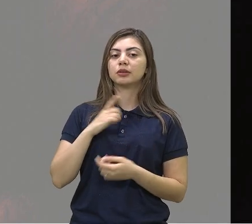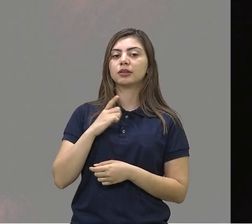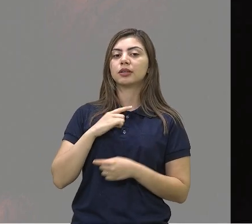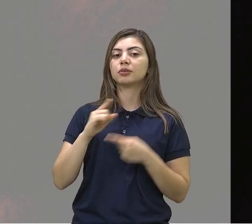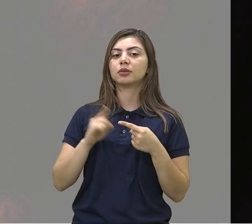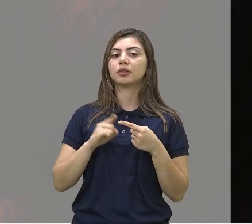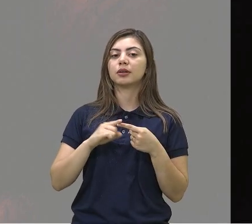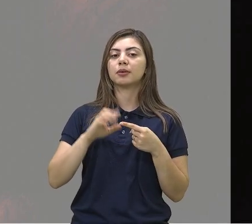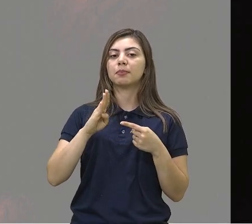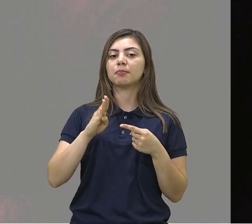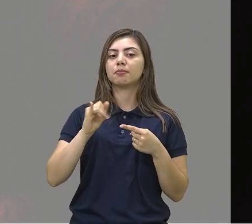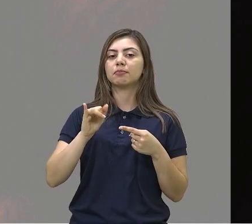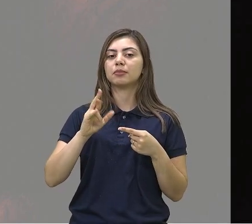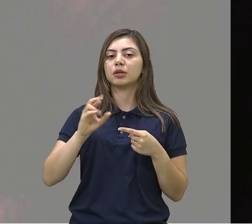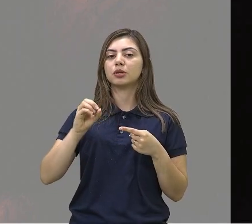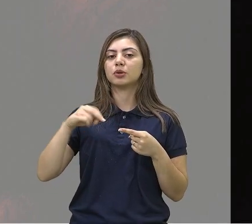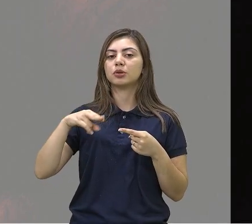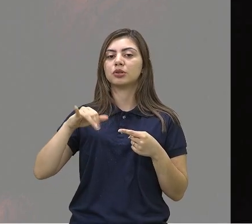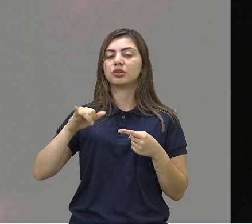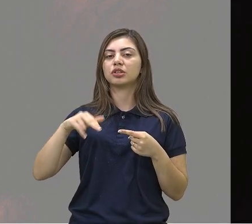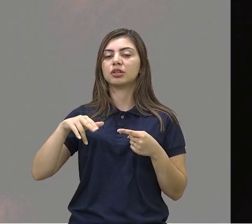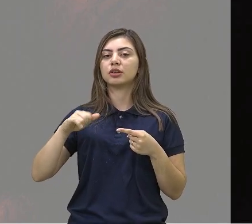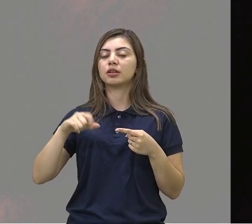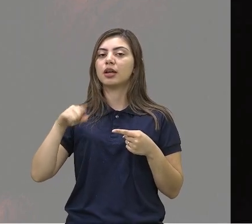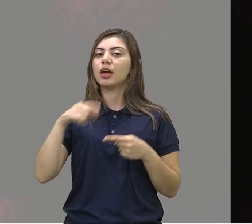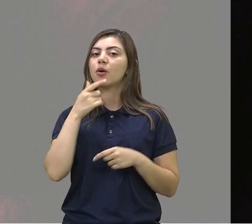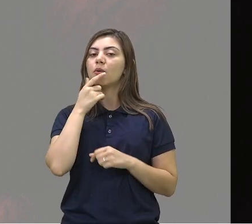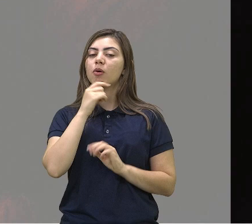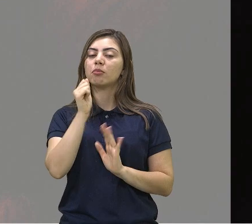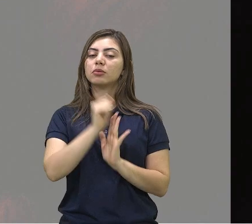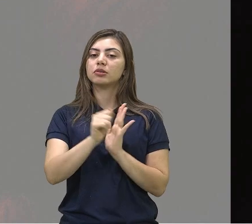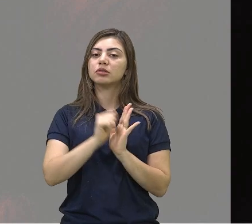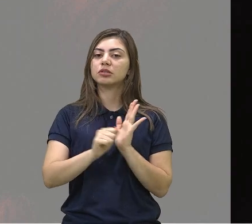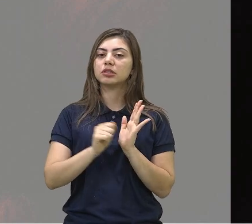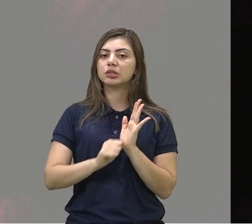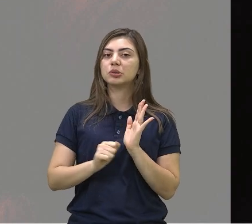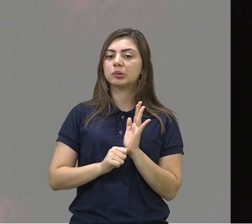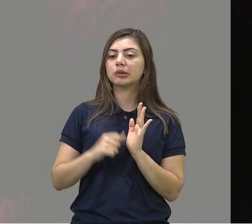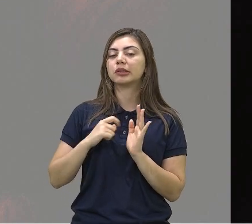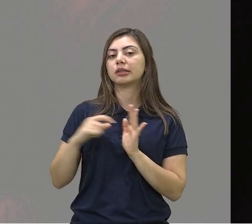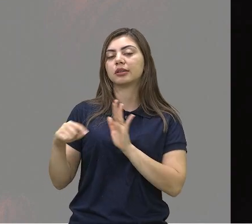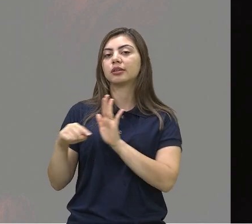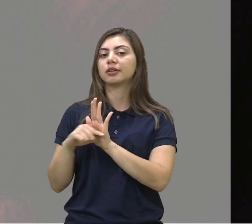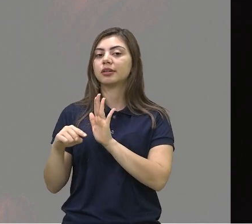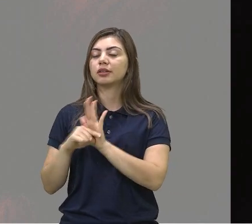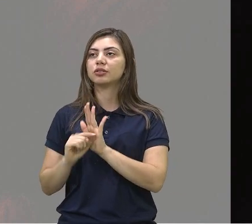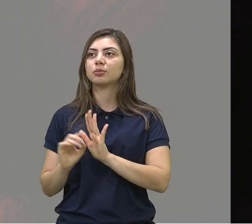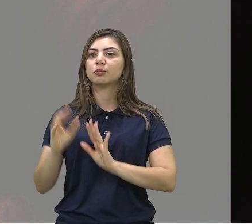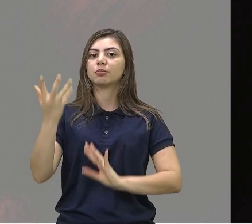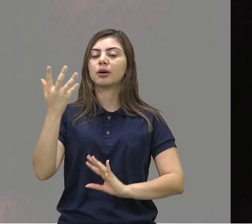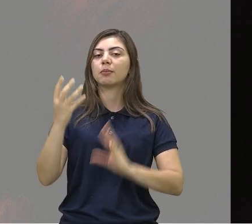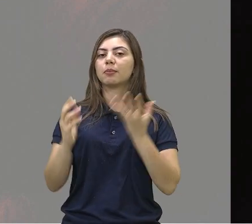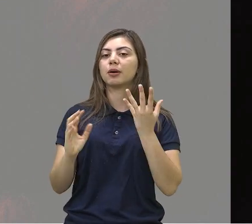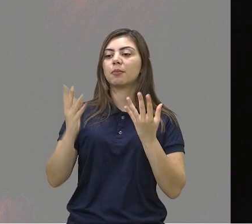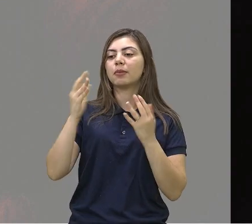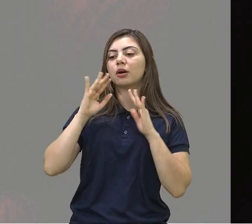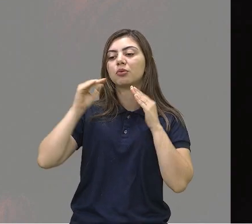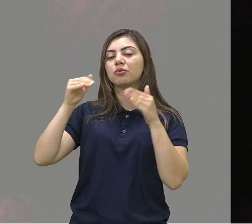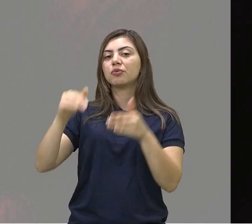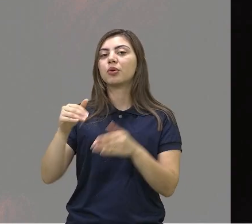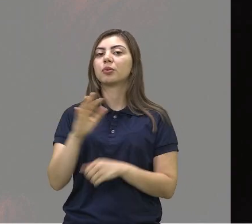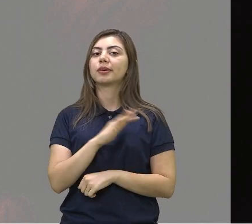ele nas obras dele tem essa bastante sombria, tá? Sempre esse culto à morte.